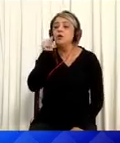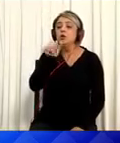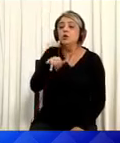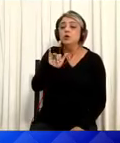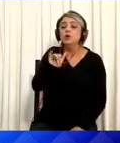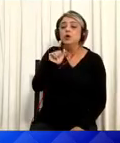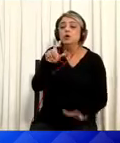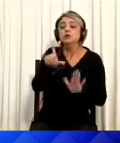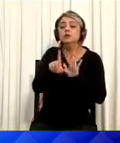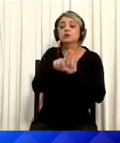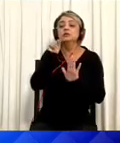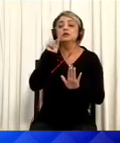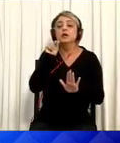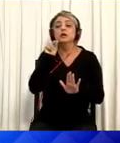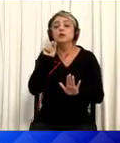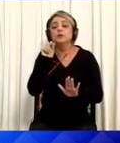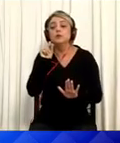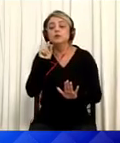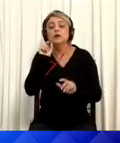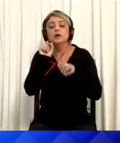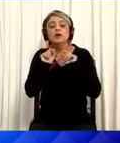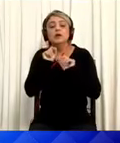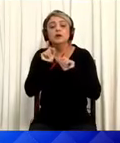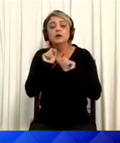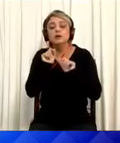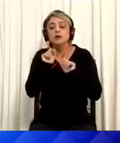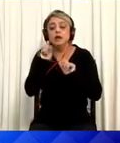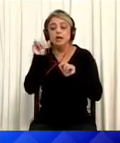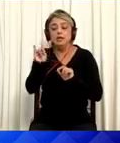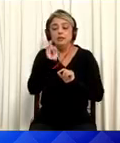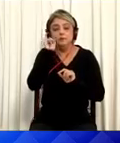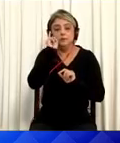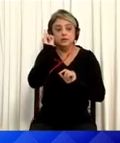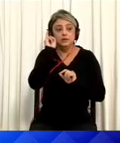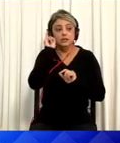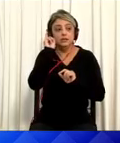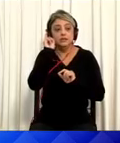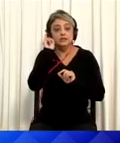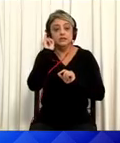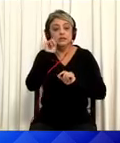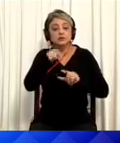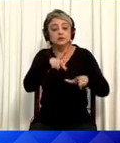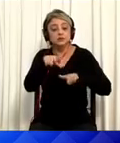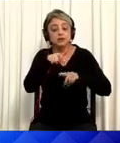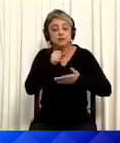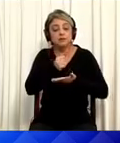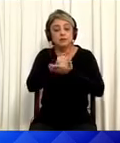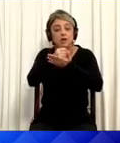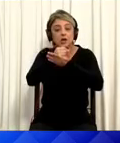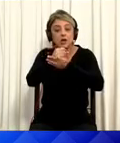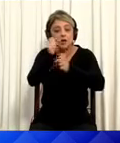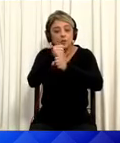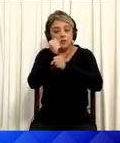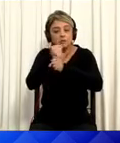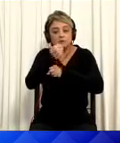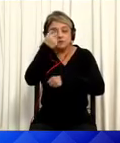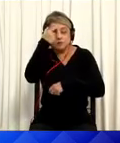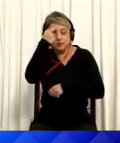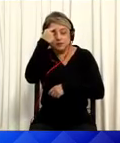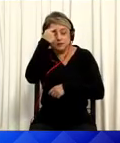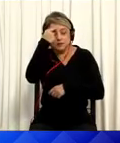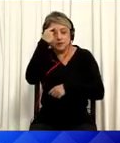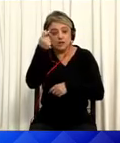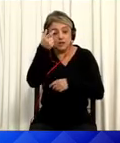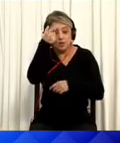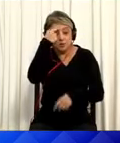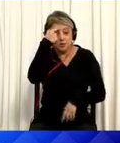ela destacou bastante sobre a importância do ato solidário construir uma consciência, né, uma consciência a fim